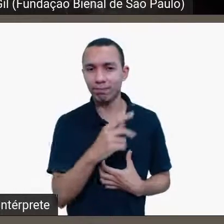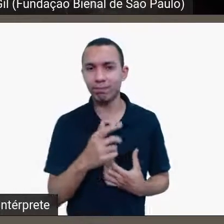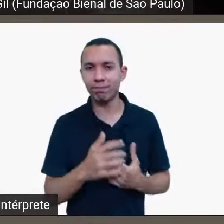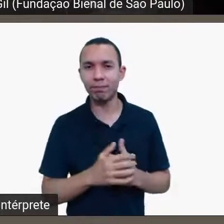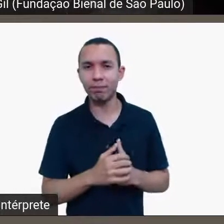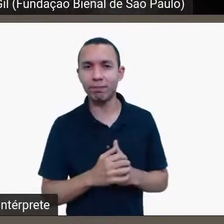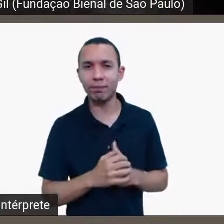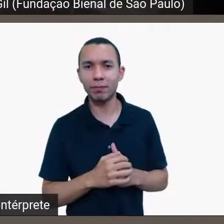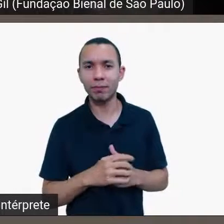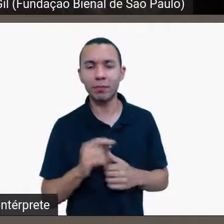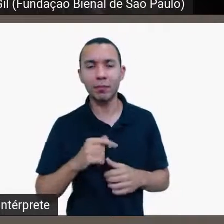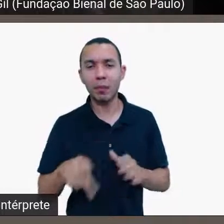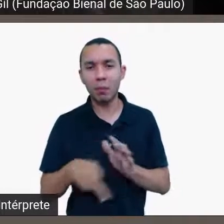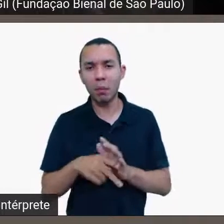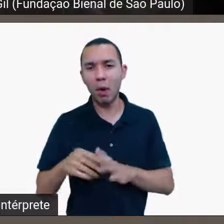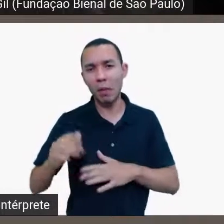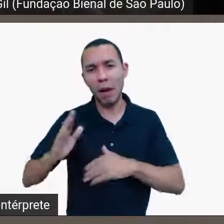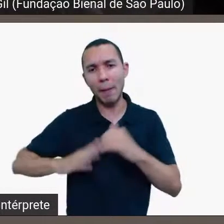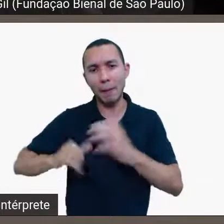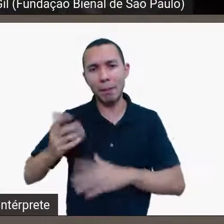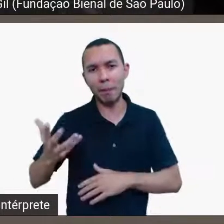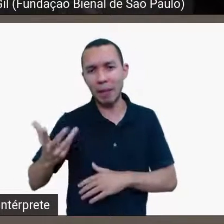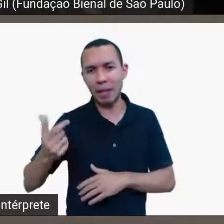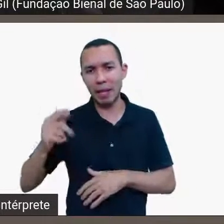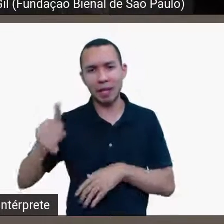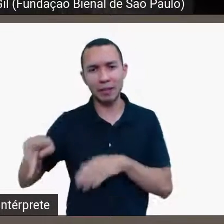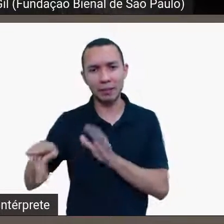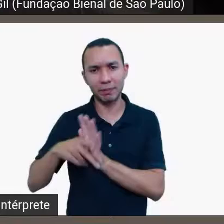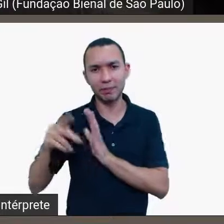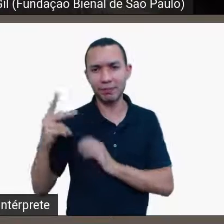telegraficamente, no seu estilo telegráfico,